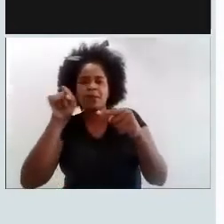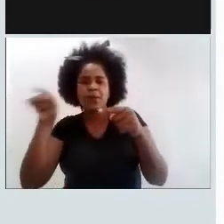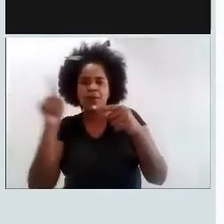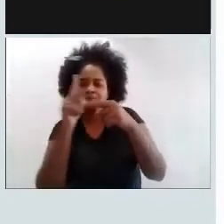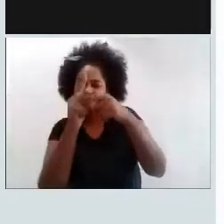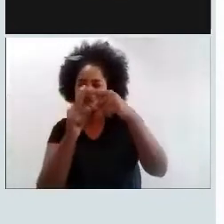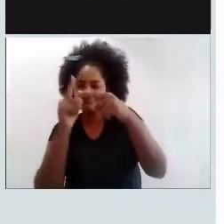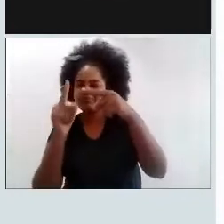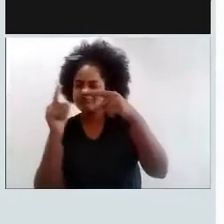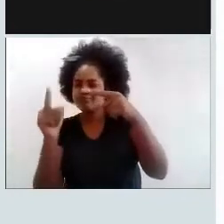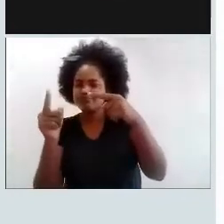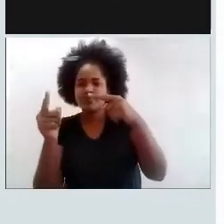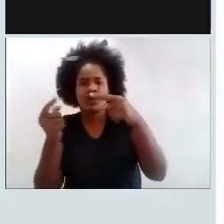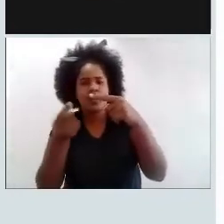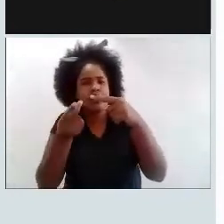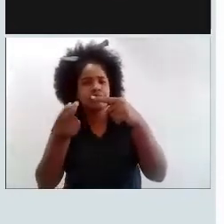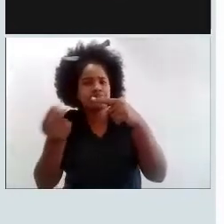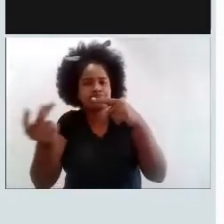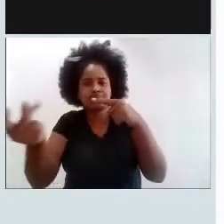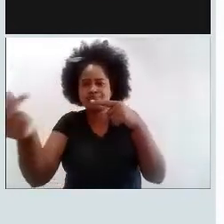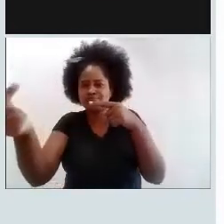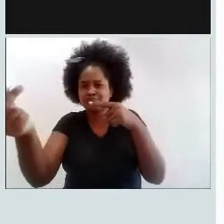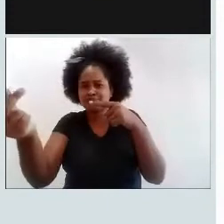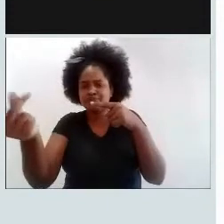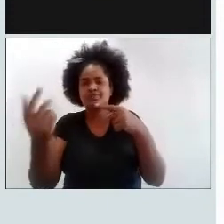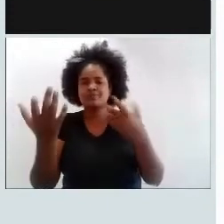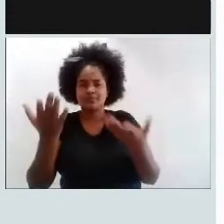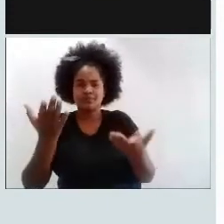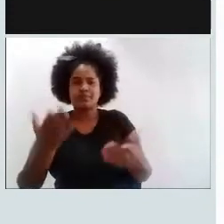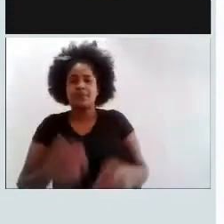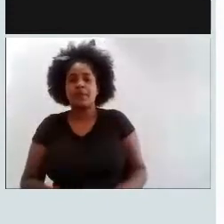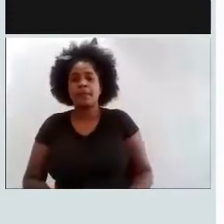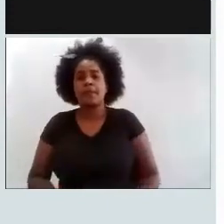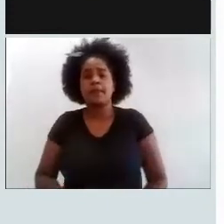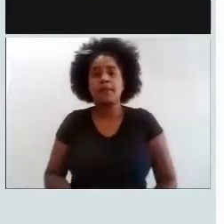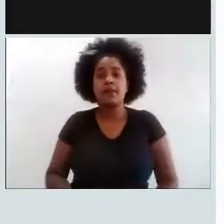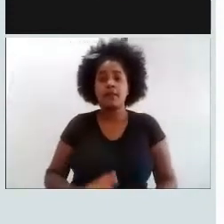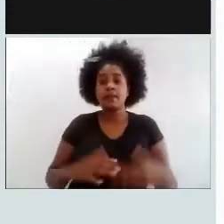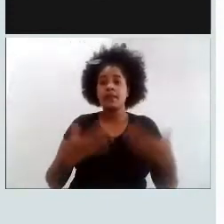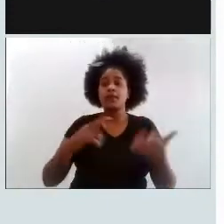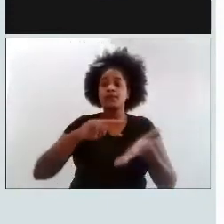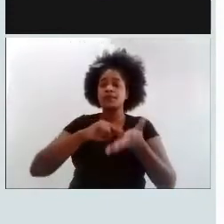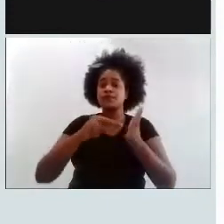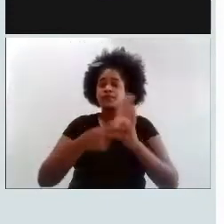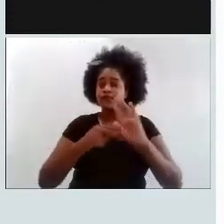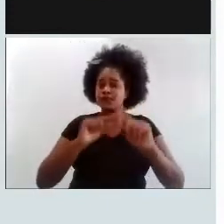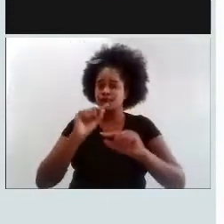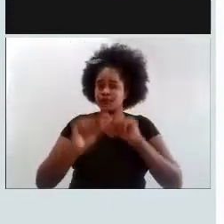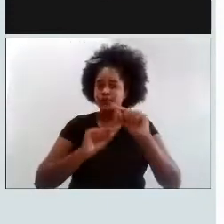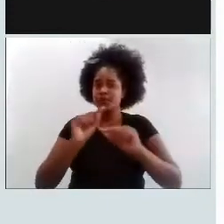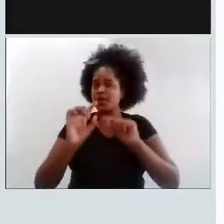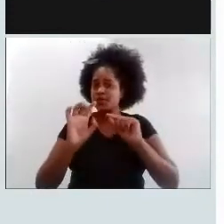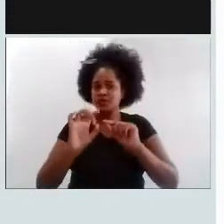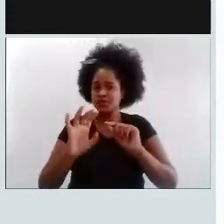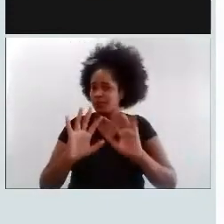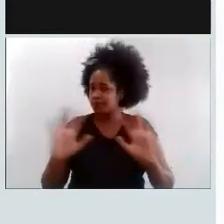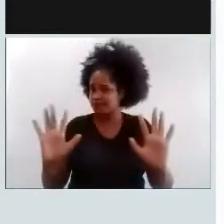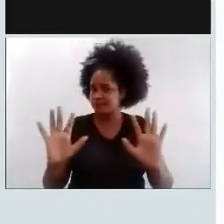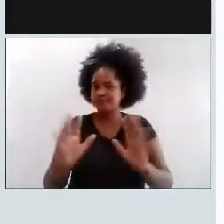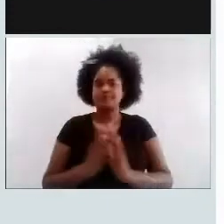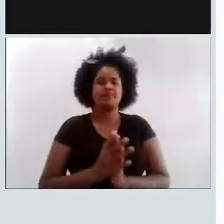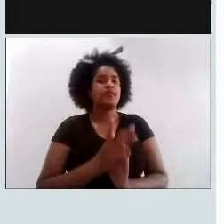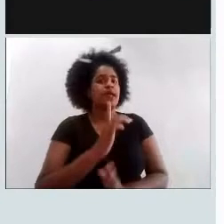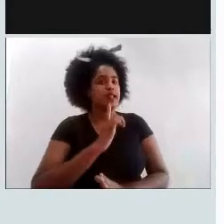existência, na questão da reta e do ponto, estamos falando apenas isso. Nessa reta